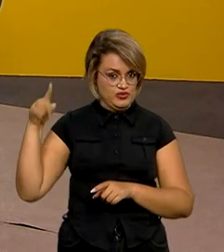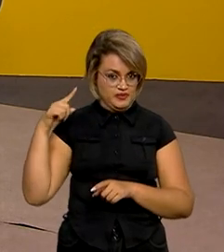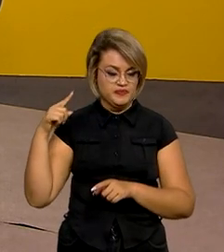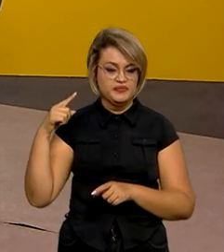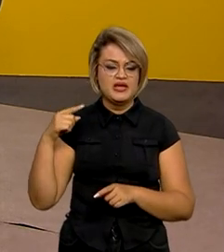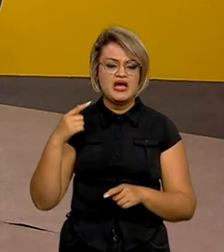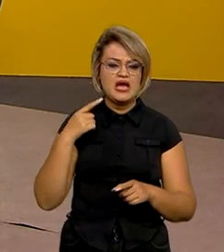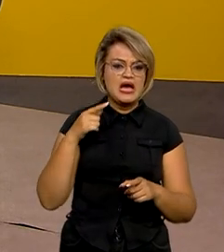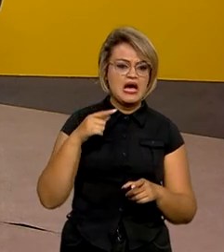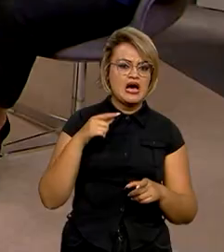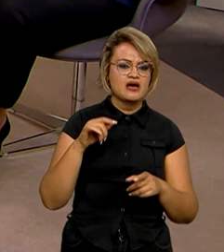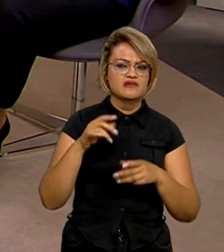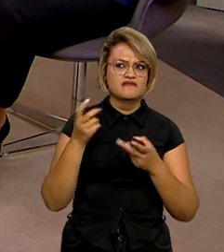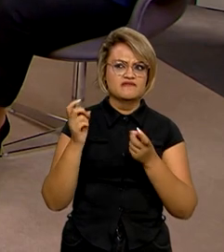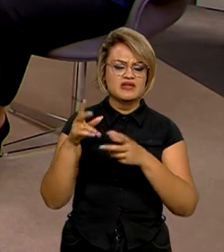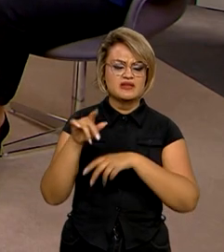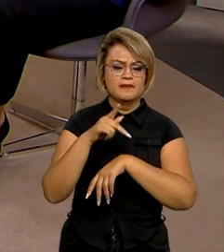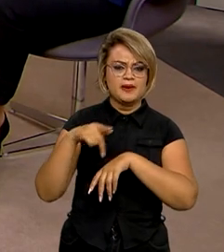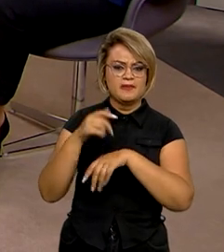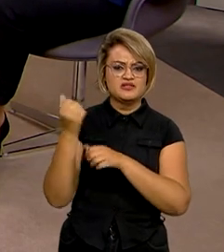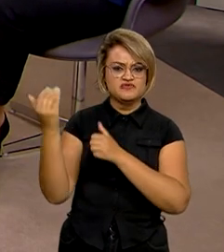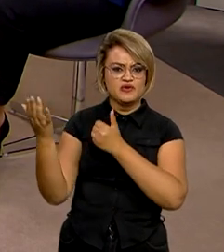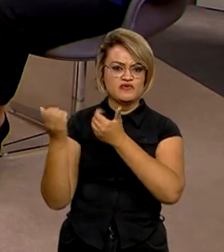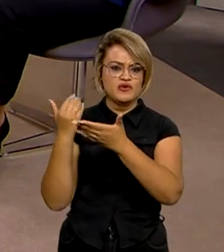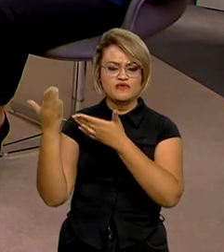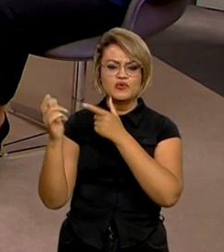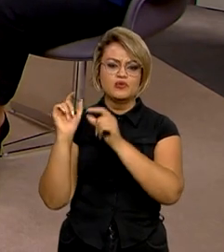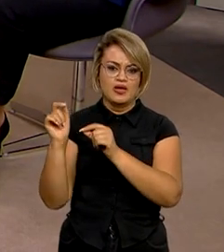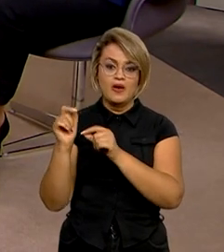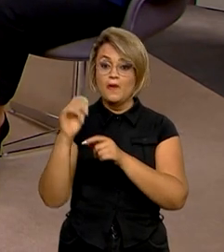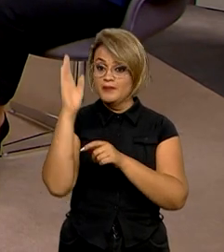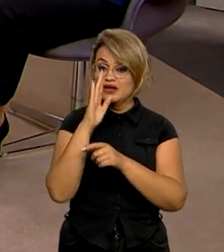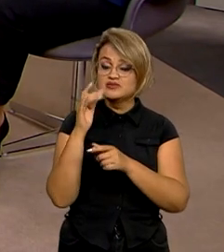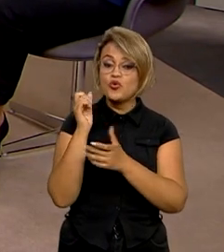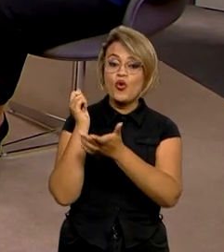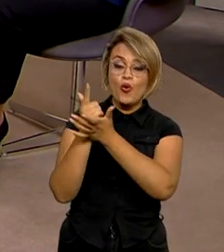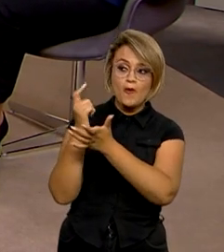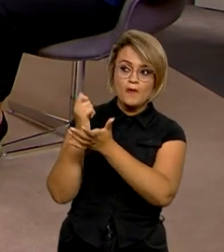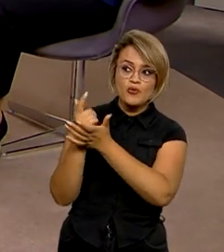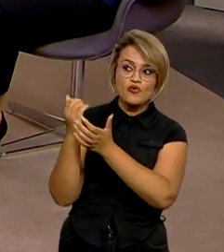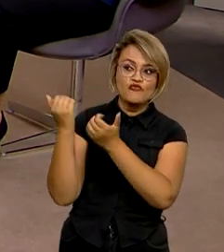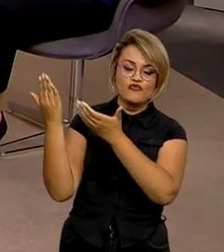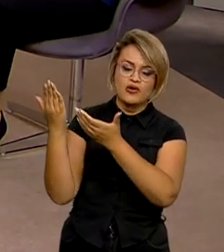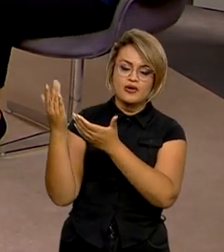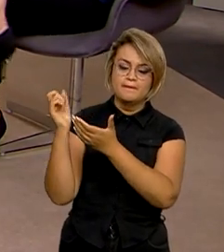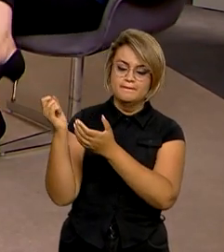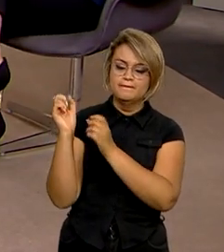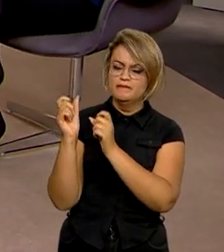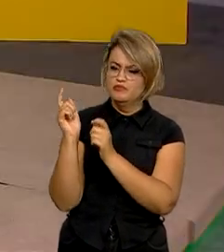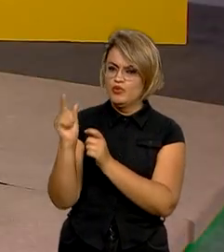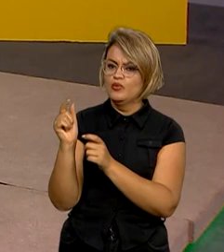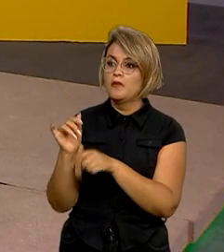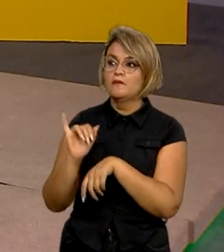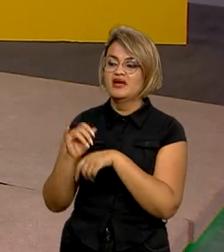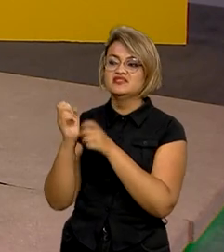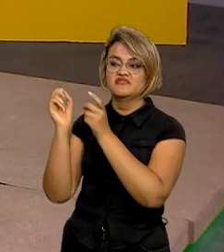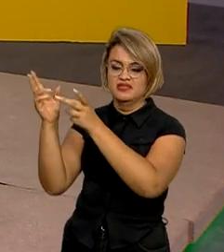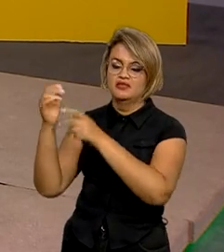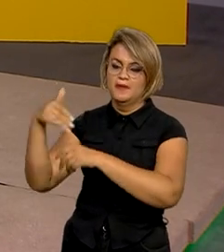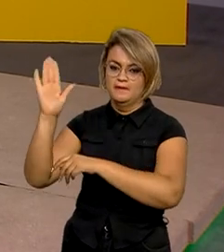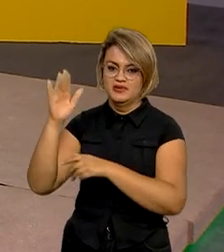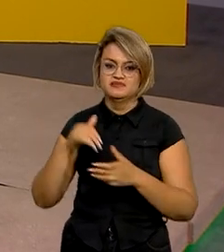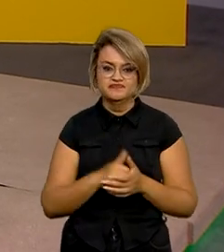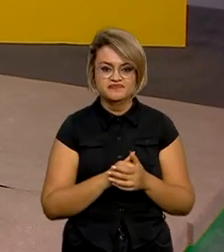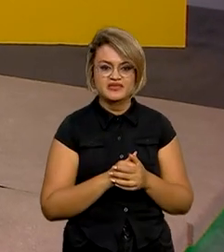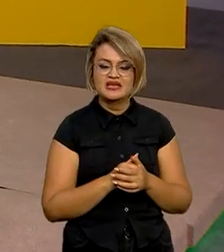ao mesmo período do ano passado. Em compensação, o Brasil comprou menos produtos lá fora. E, Carol, o crescimento